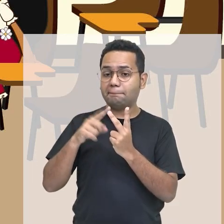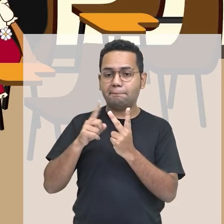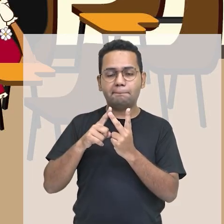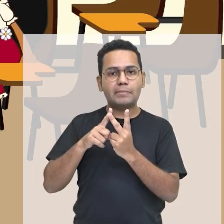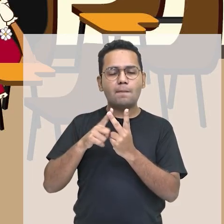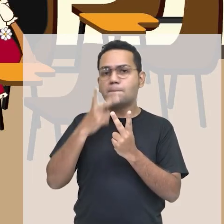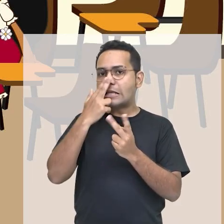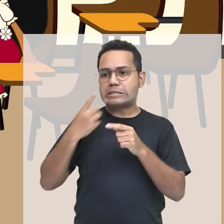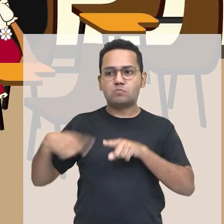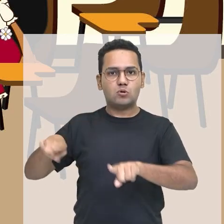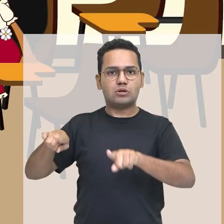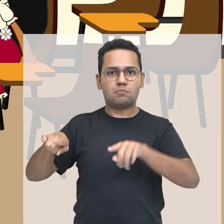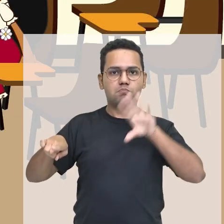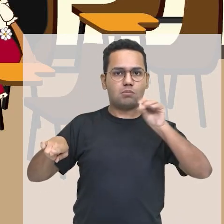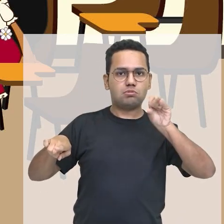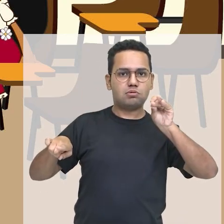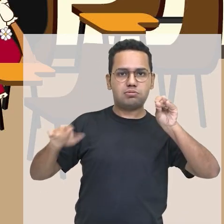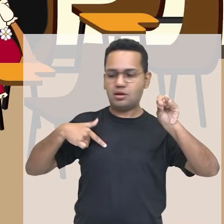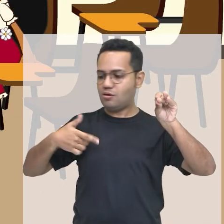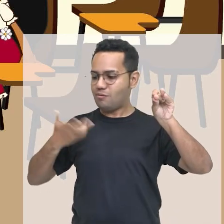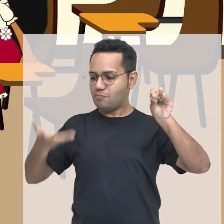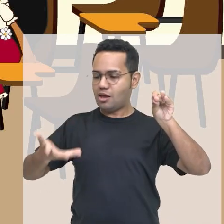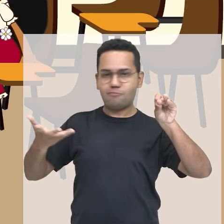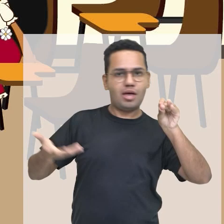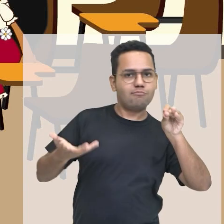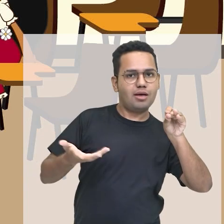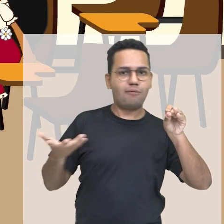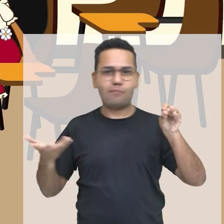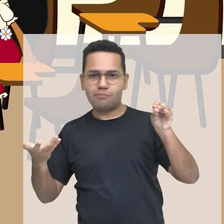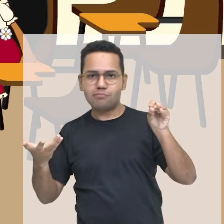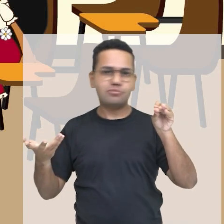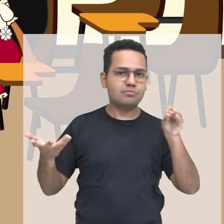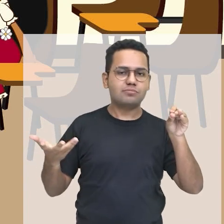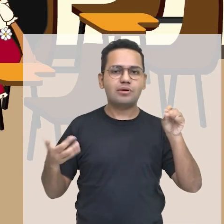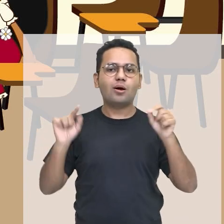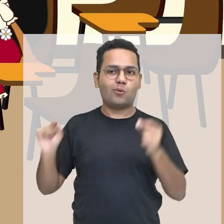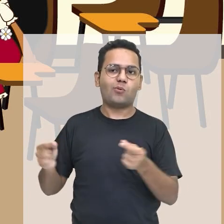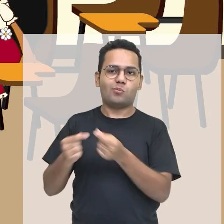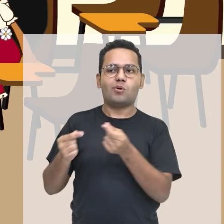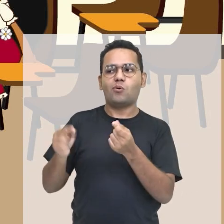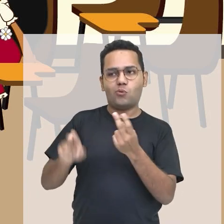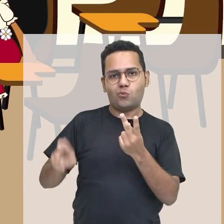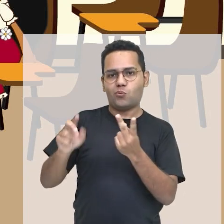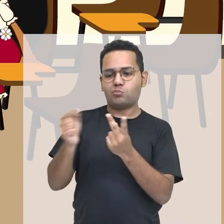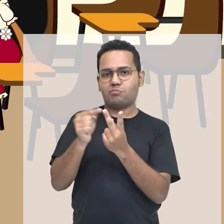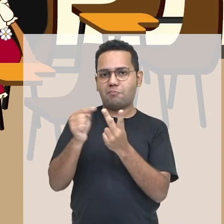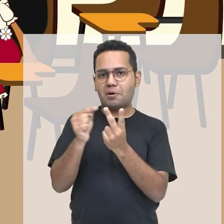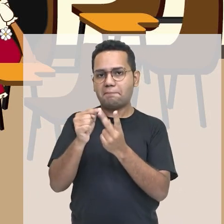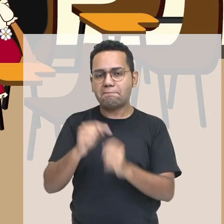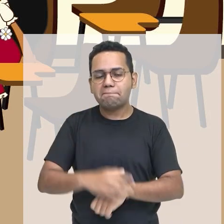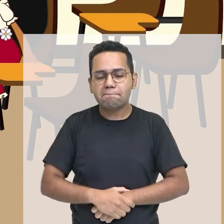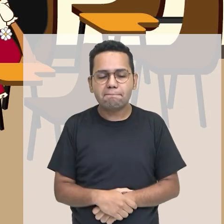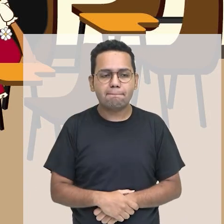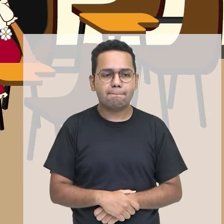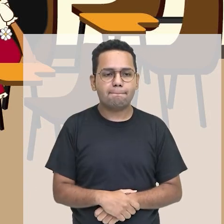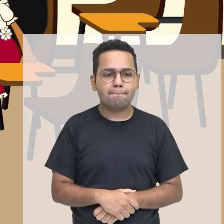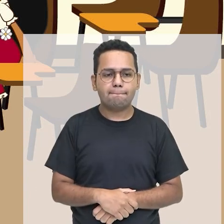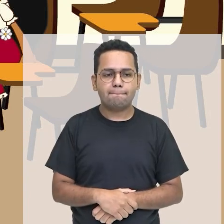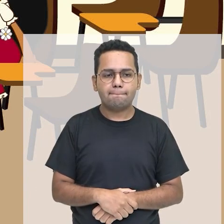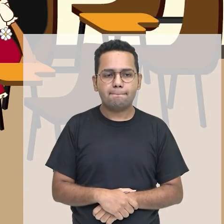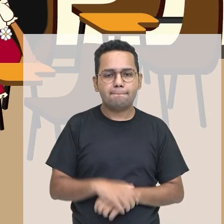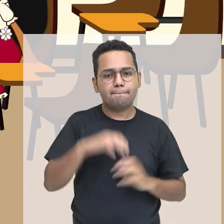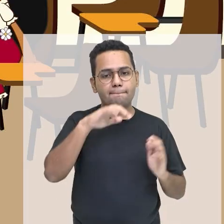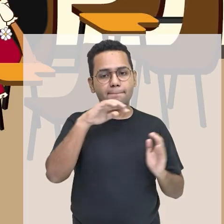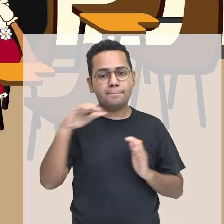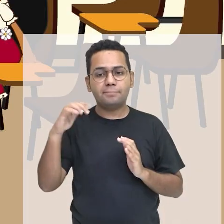tempo. Então é muito comum esses dois tipos de linguagem estar presentes simultaneamente ali dentro desse contexto, tá certo? Mas